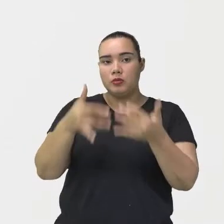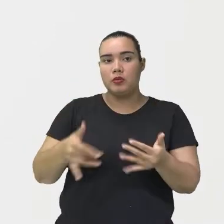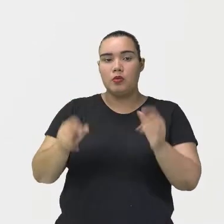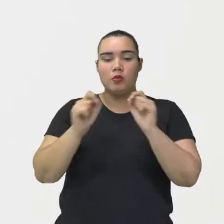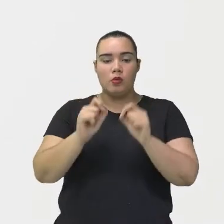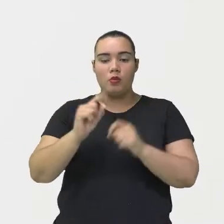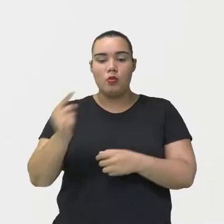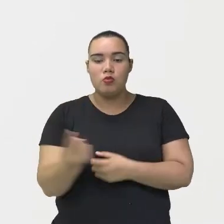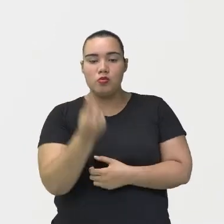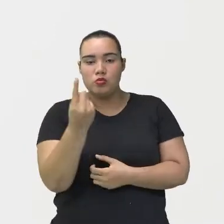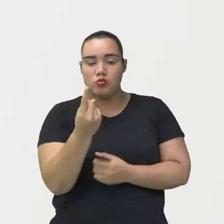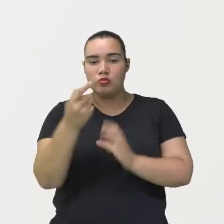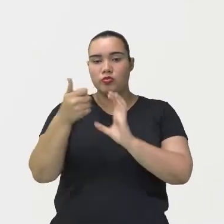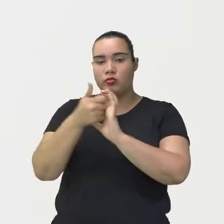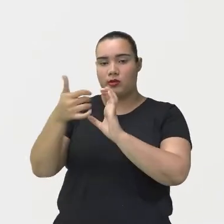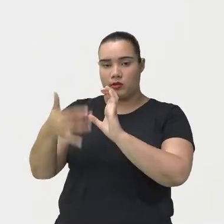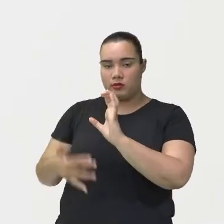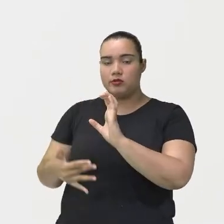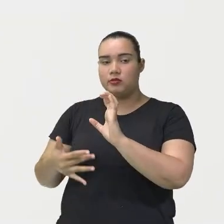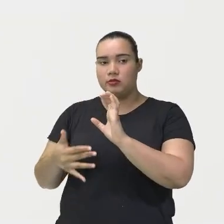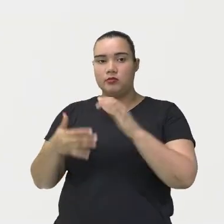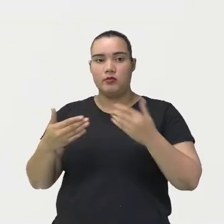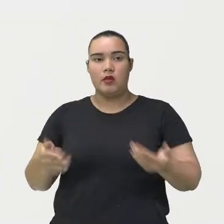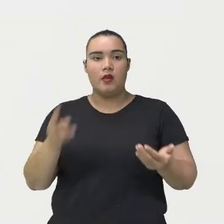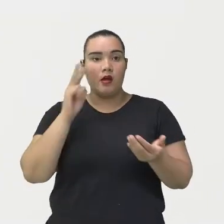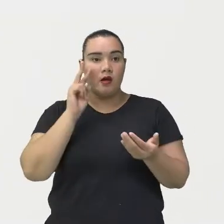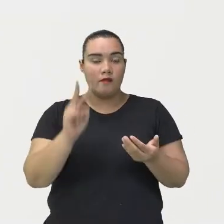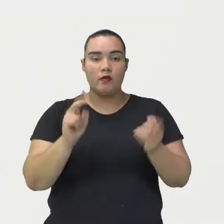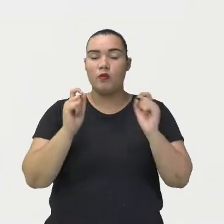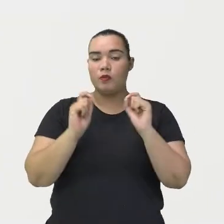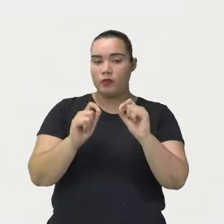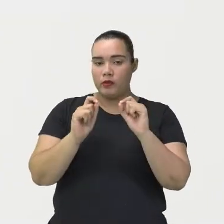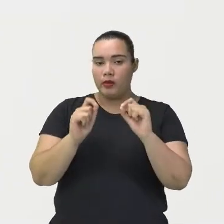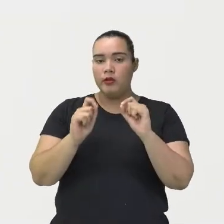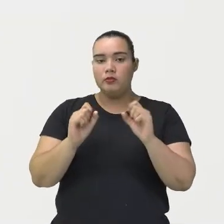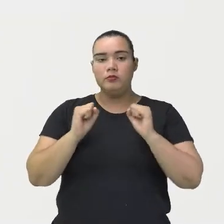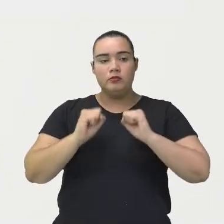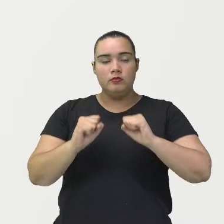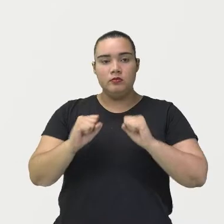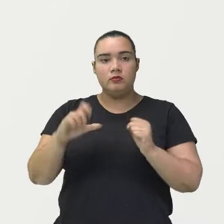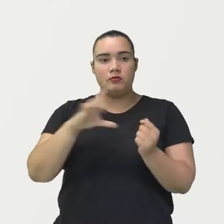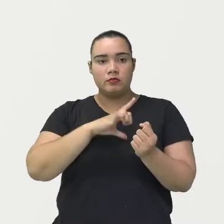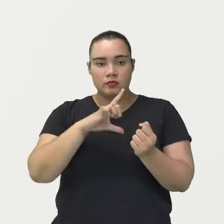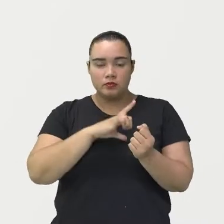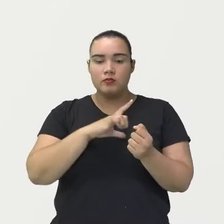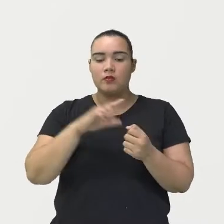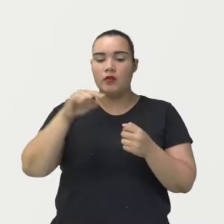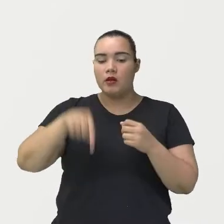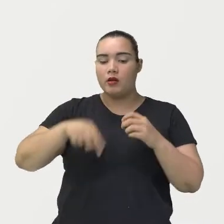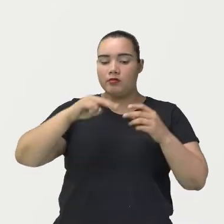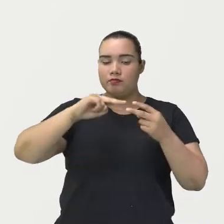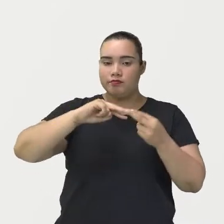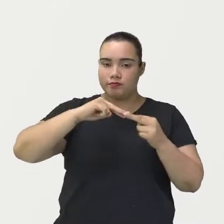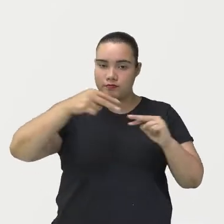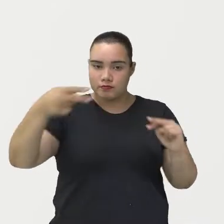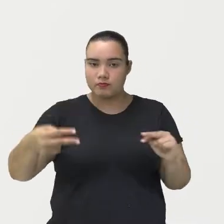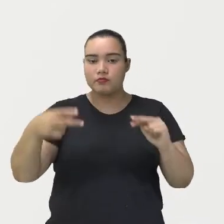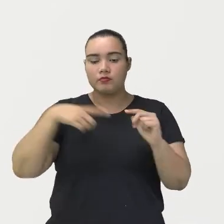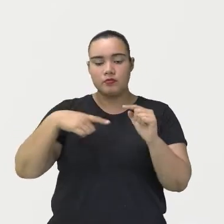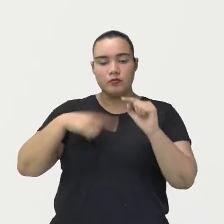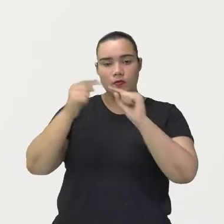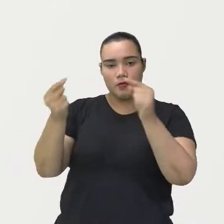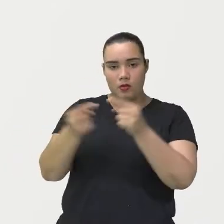conjuntamente um único caractere. A gente viu que podem ter genes que se